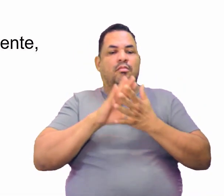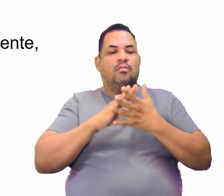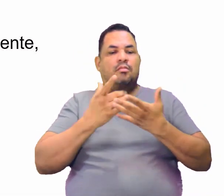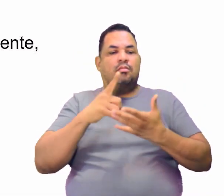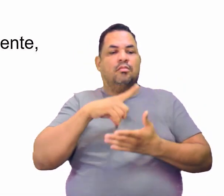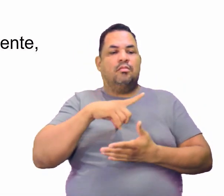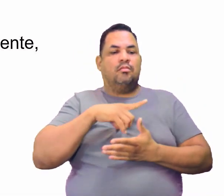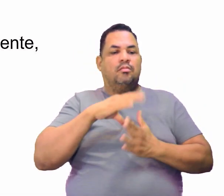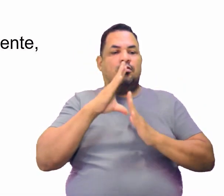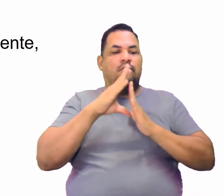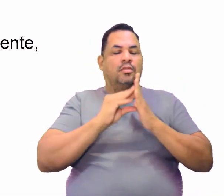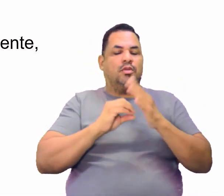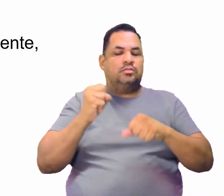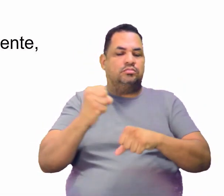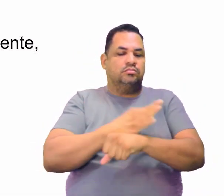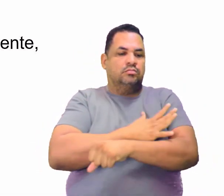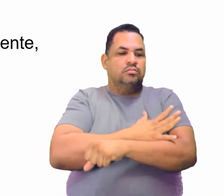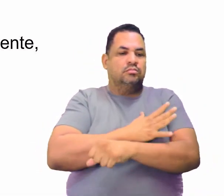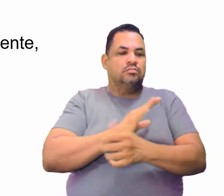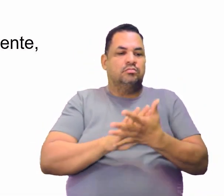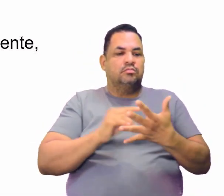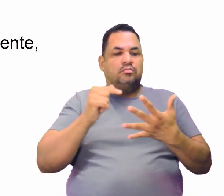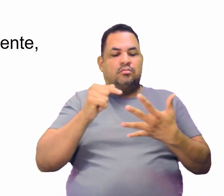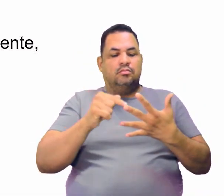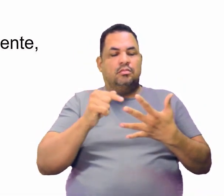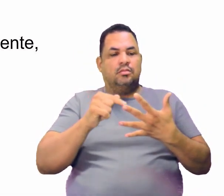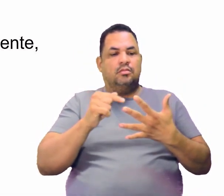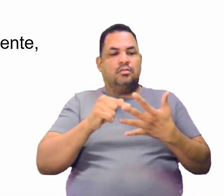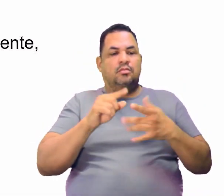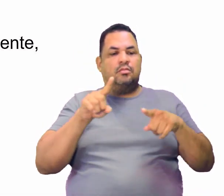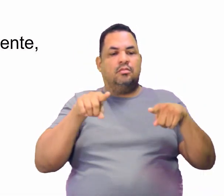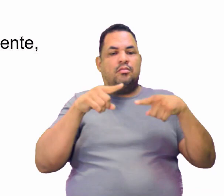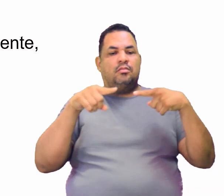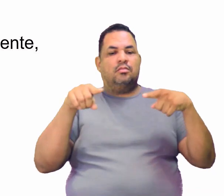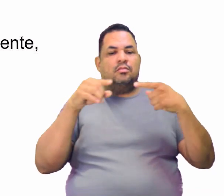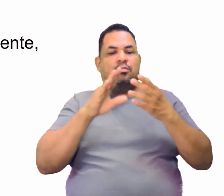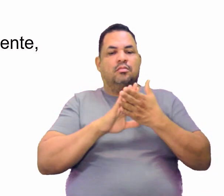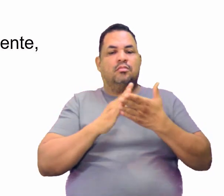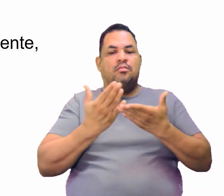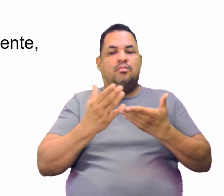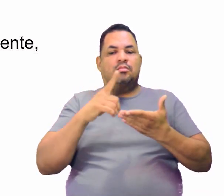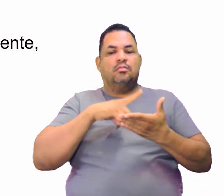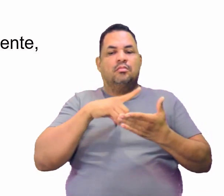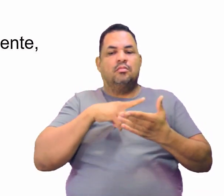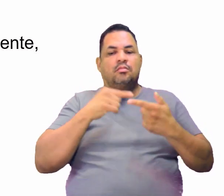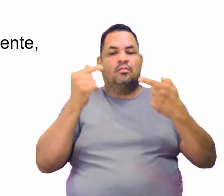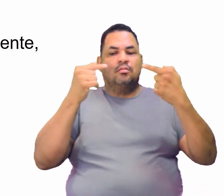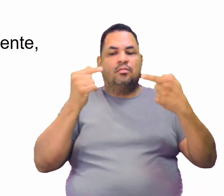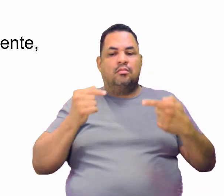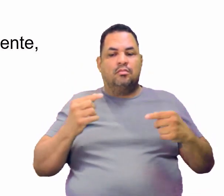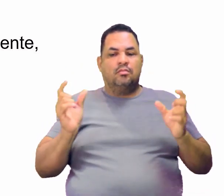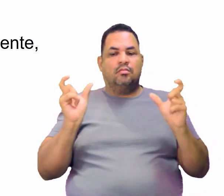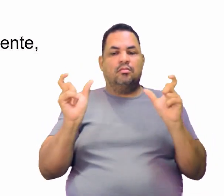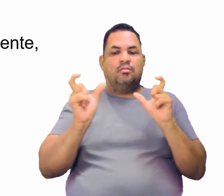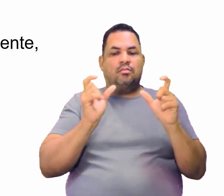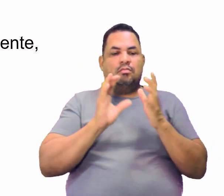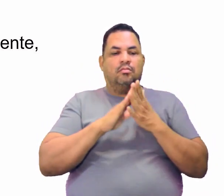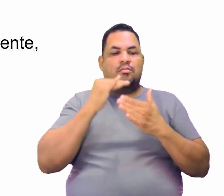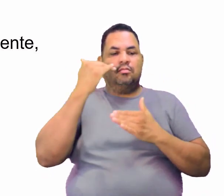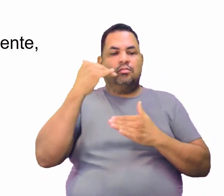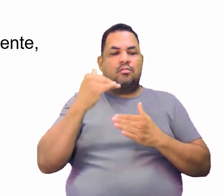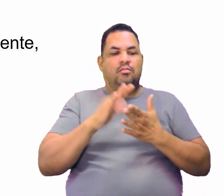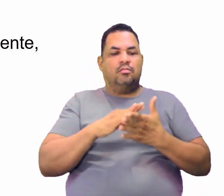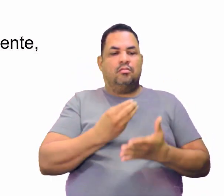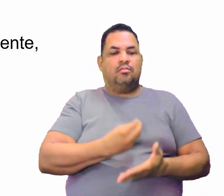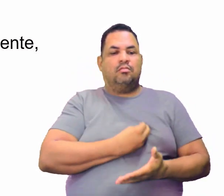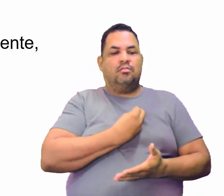de conteúdos emotivos. C. A musicalidade advém apenas da regularidade de rimas emparelhadas e